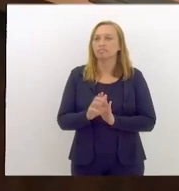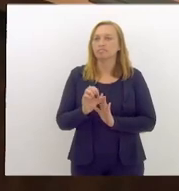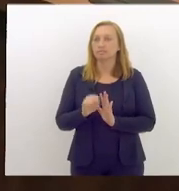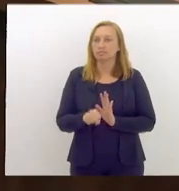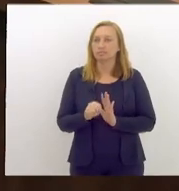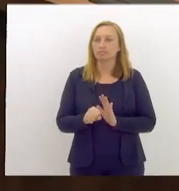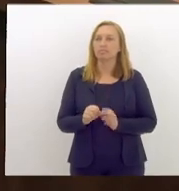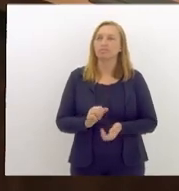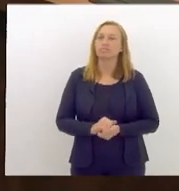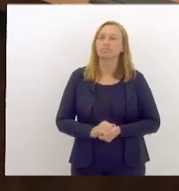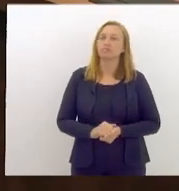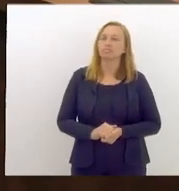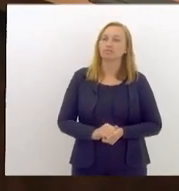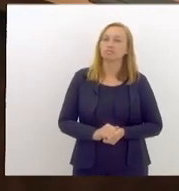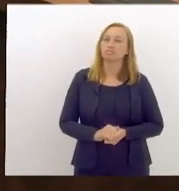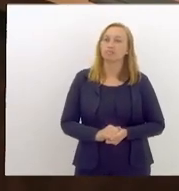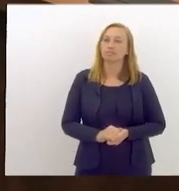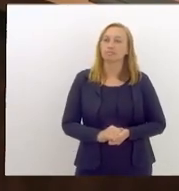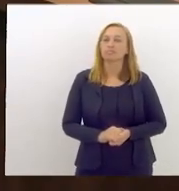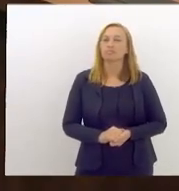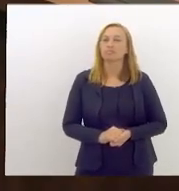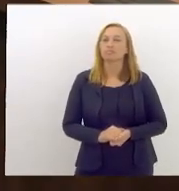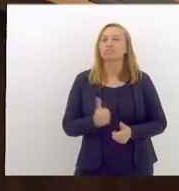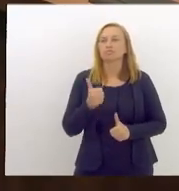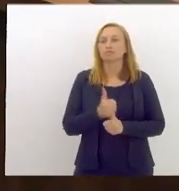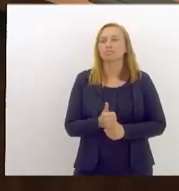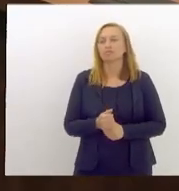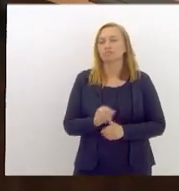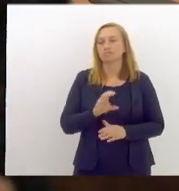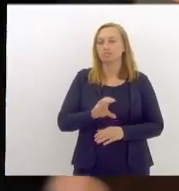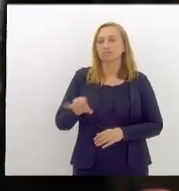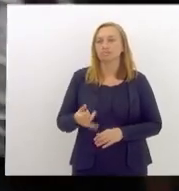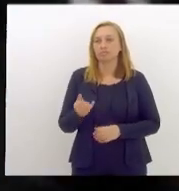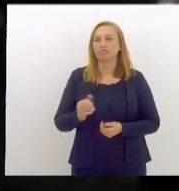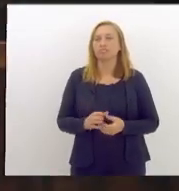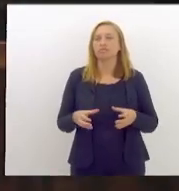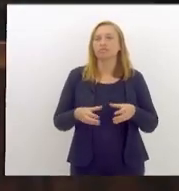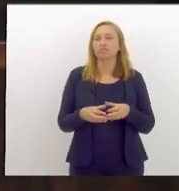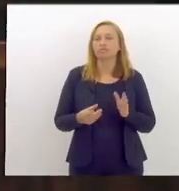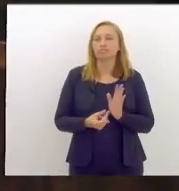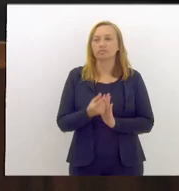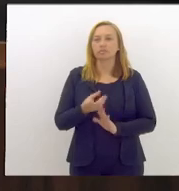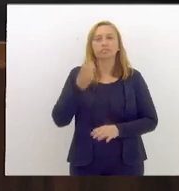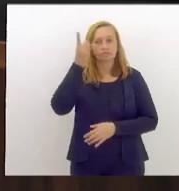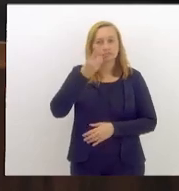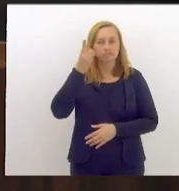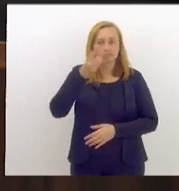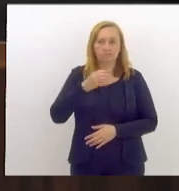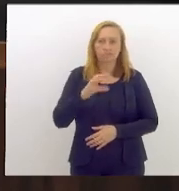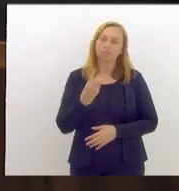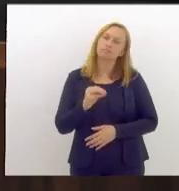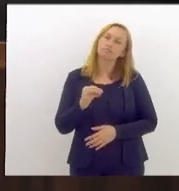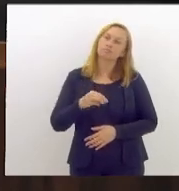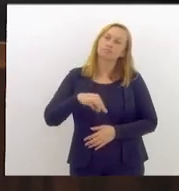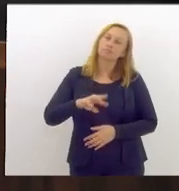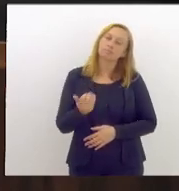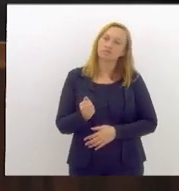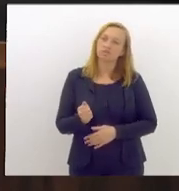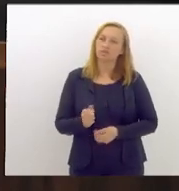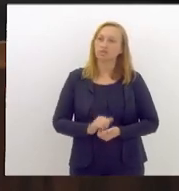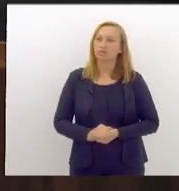parecer é favorável nos termos do substantivo das ccj pela comissão de orçamento Deputado Chico Machado